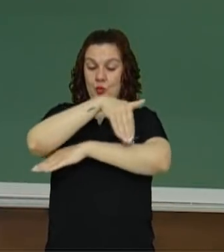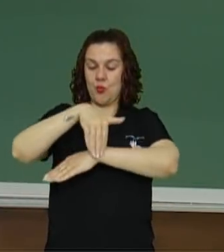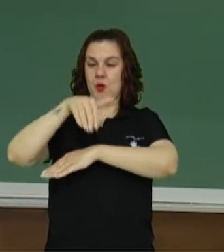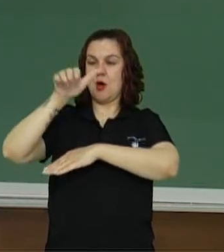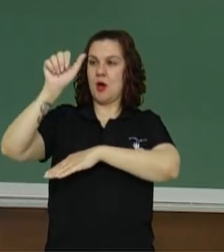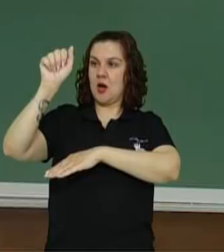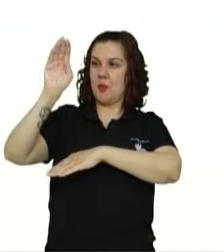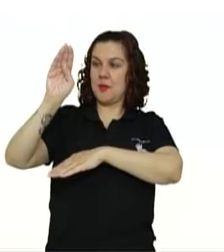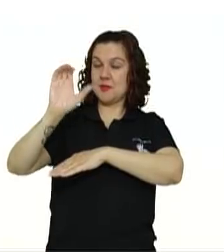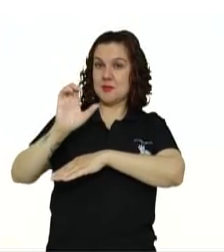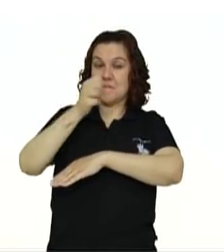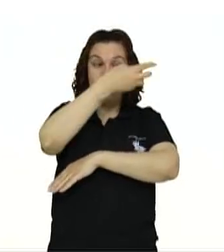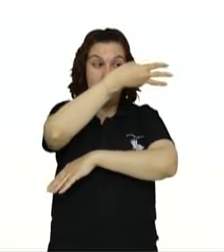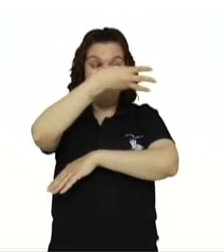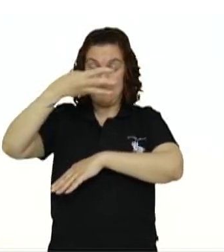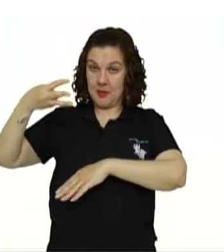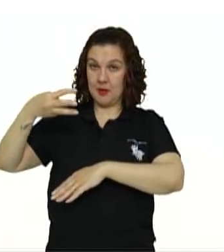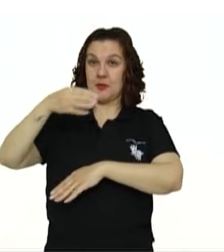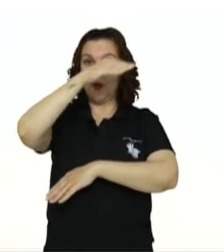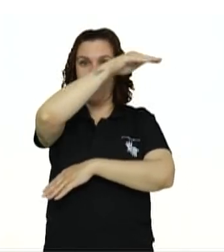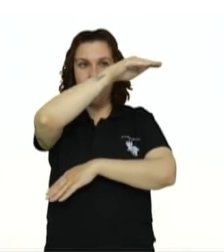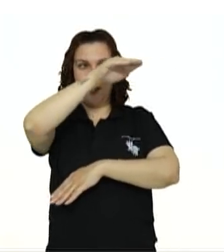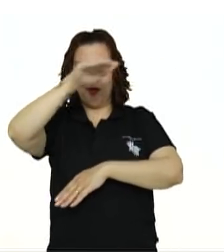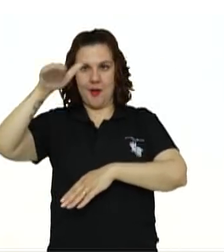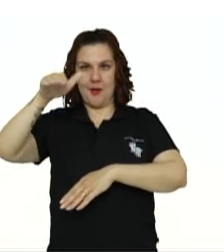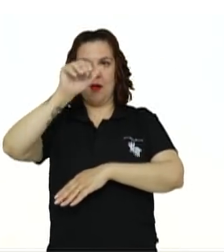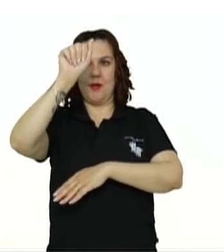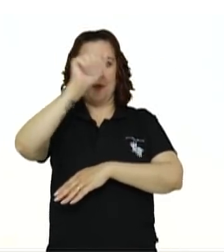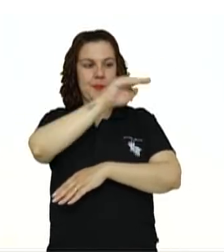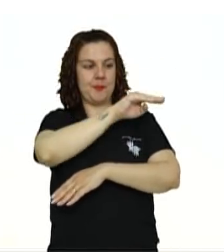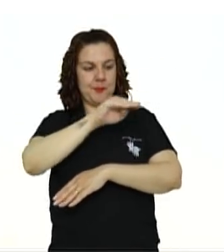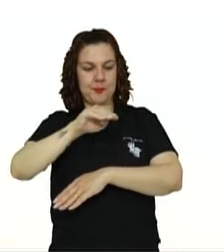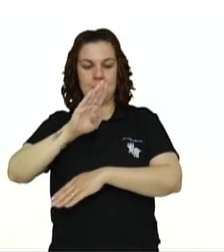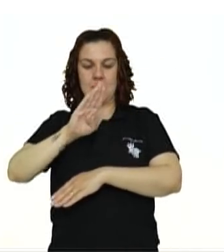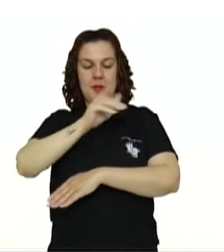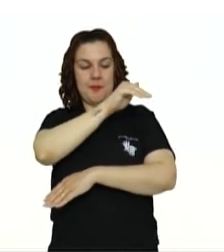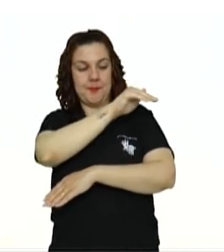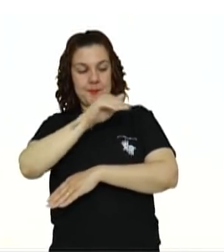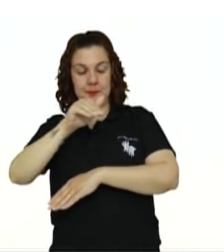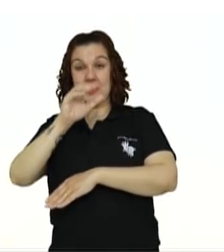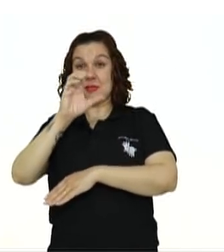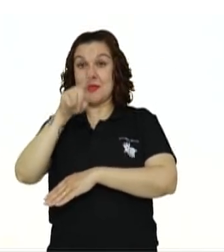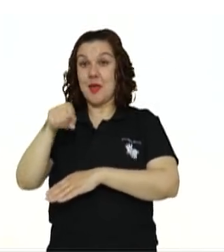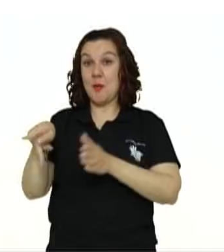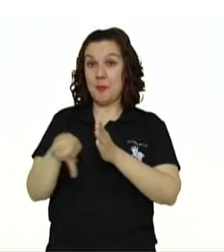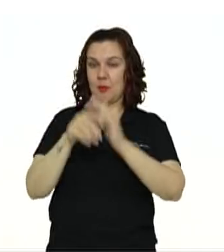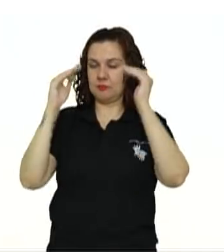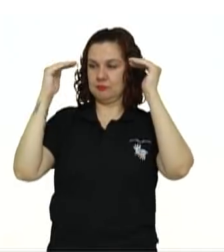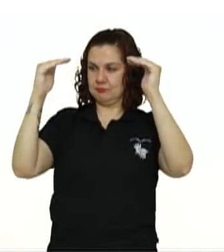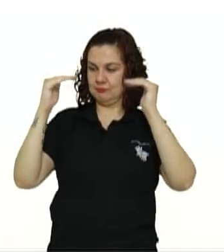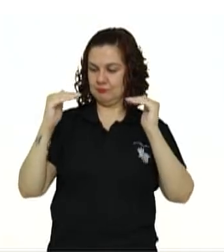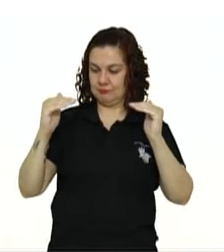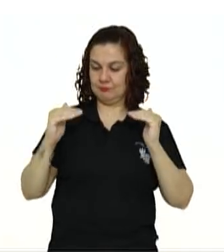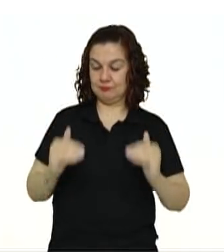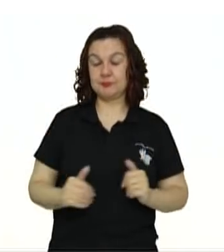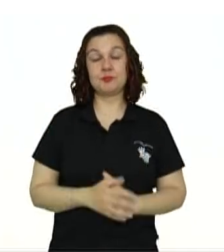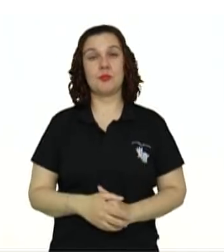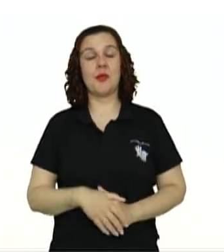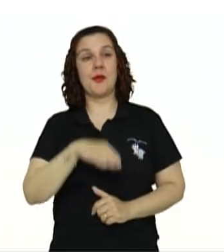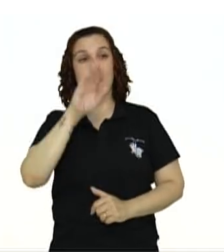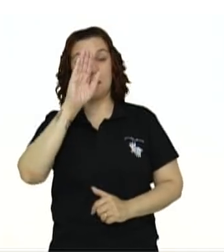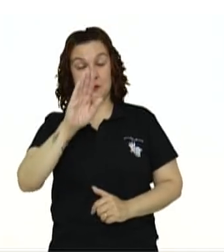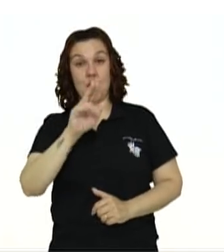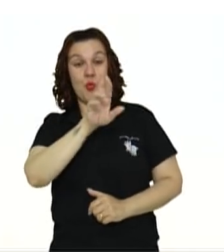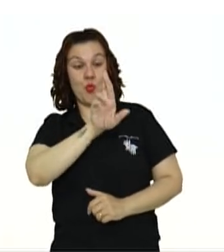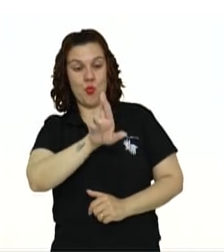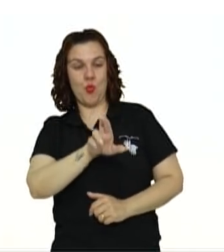e C são paralelas. Então, a avenida A, a avenida B e a avenida C são paralelas. Enquanto as